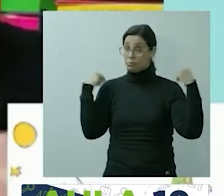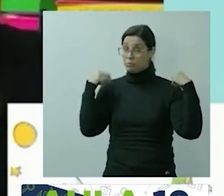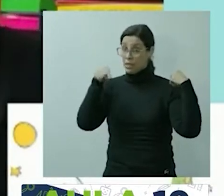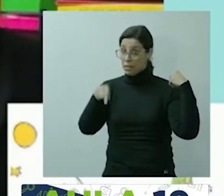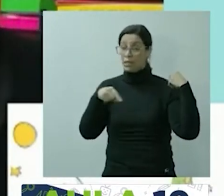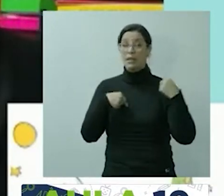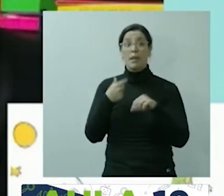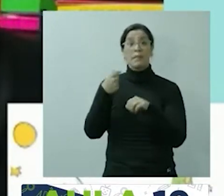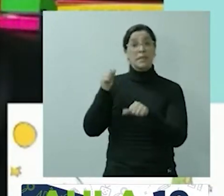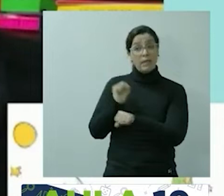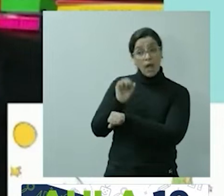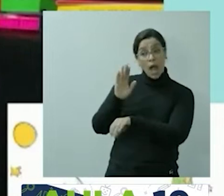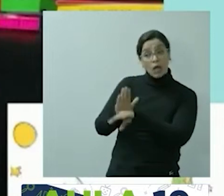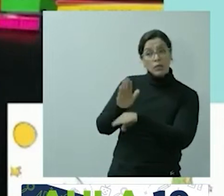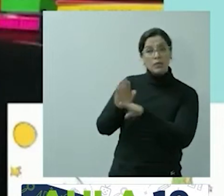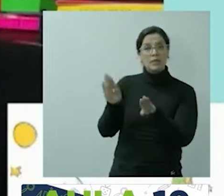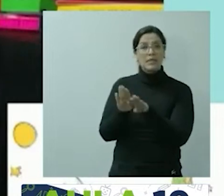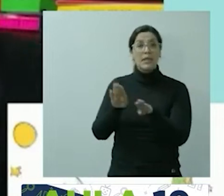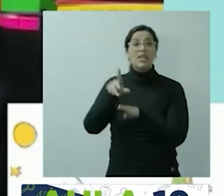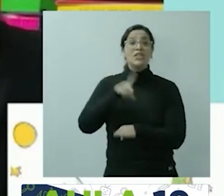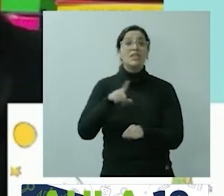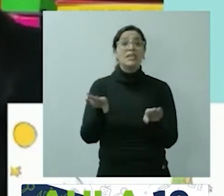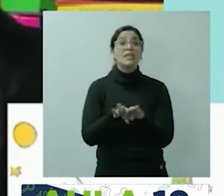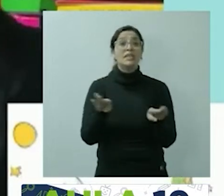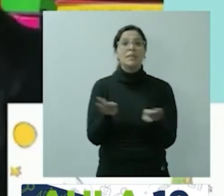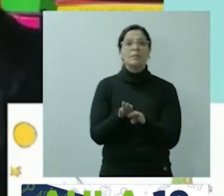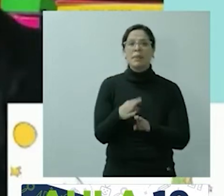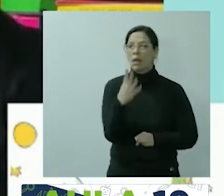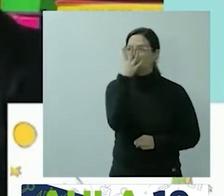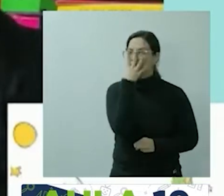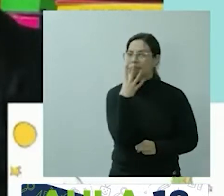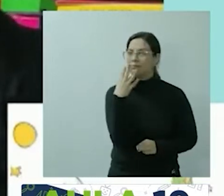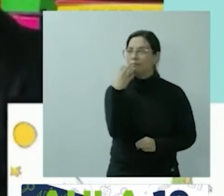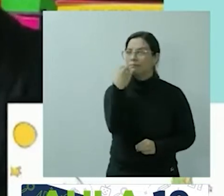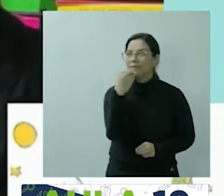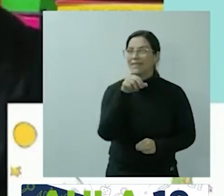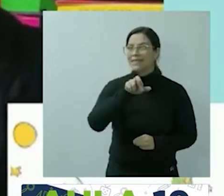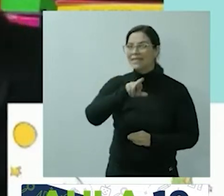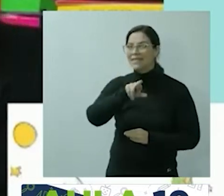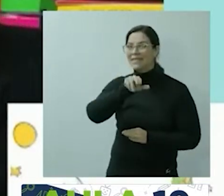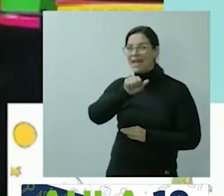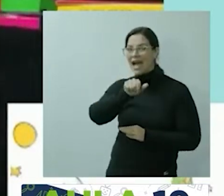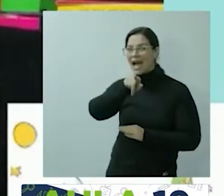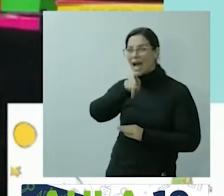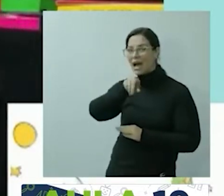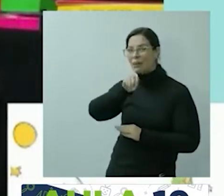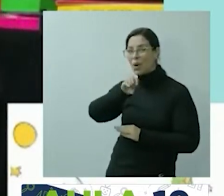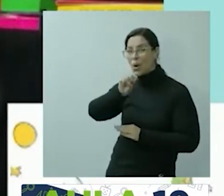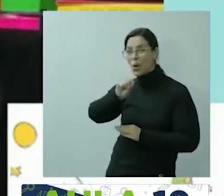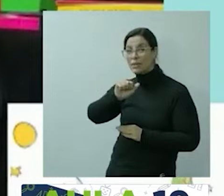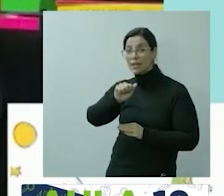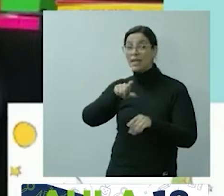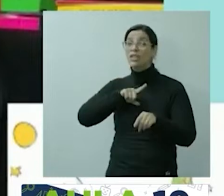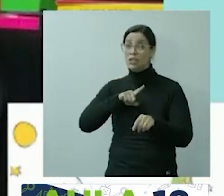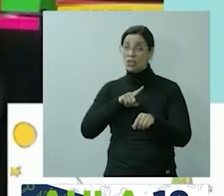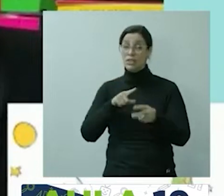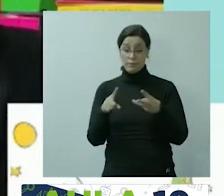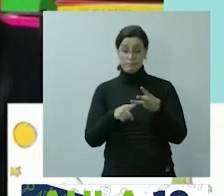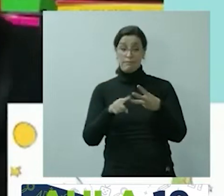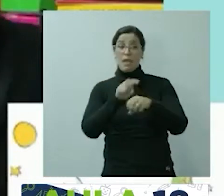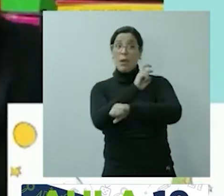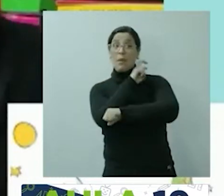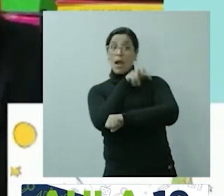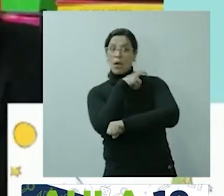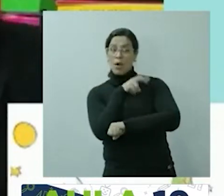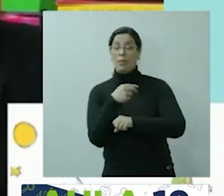E no deserto também tinha uma raposa e tinha uma serpente. O pequeno príncipe fez amizade com